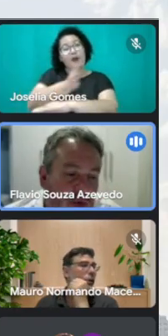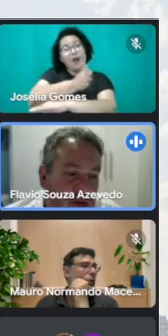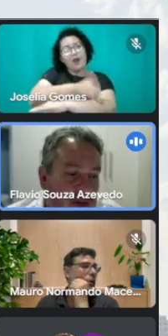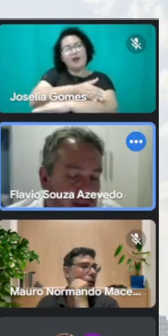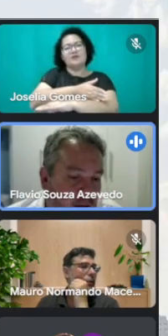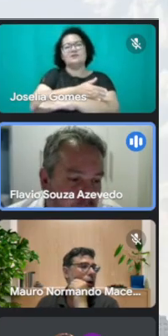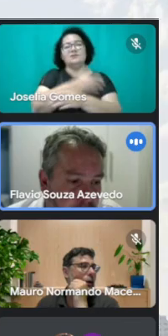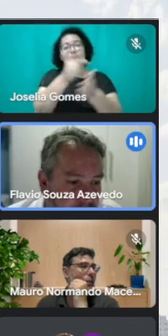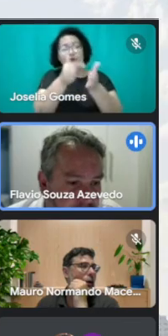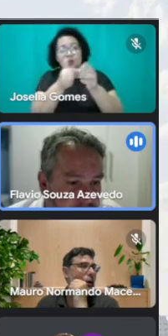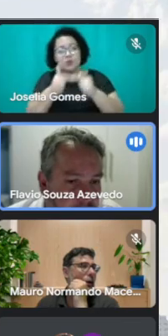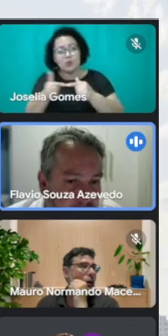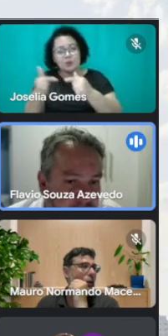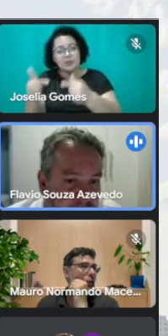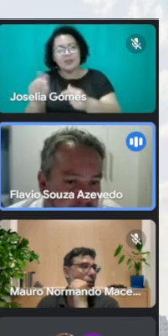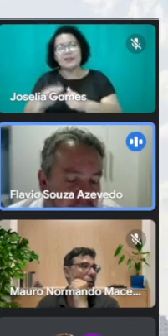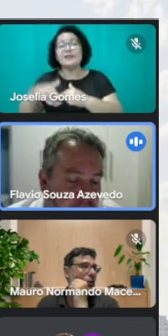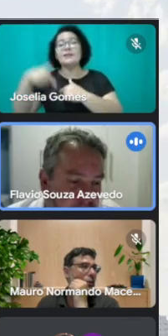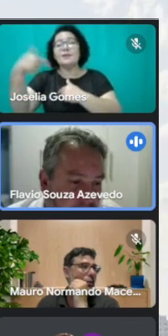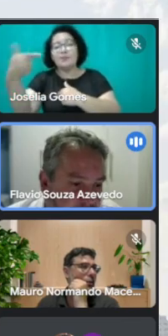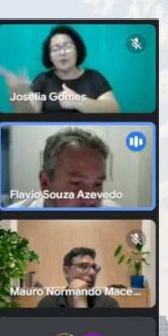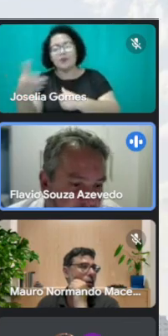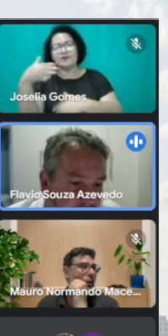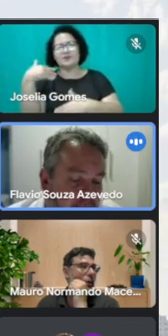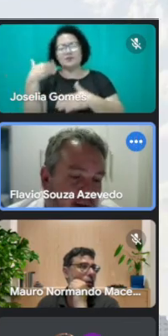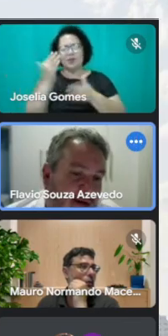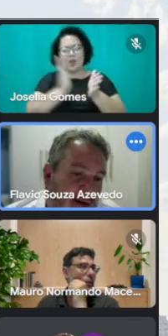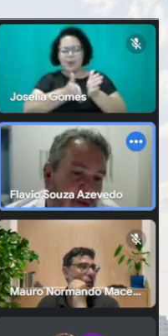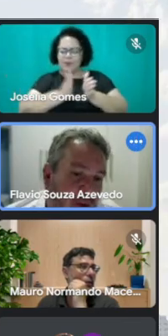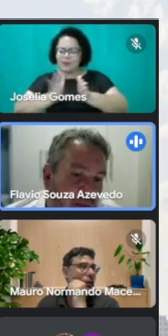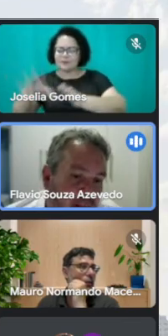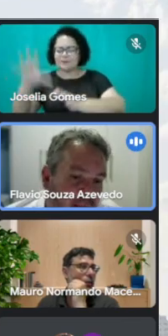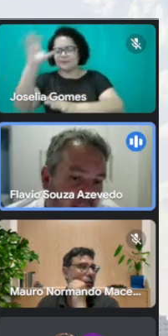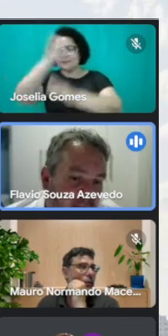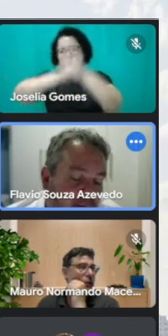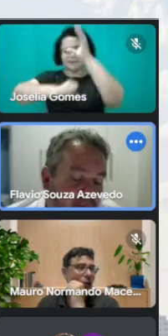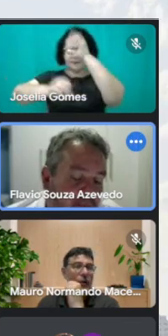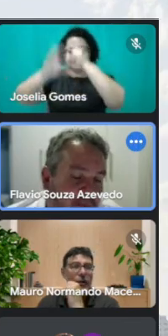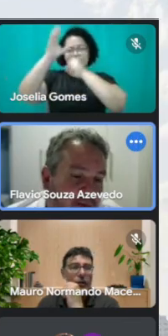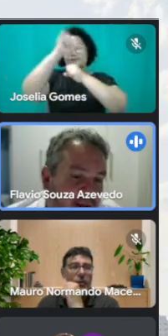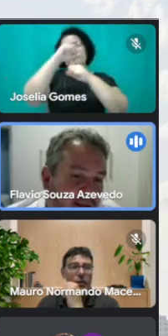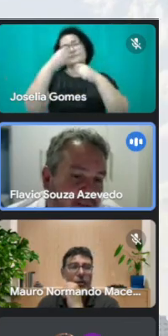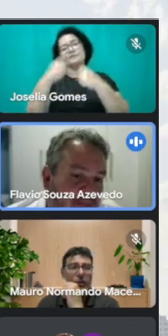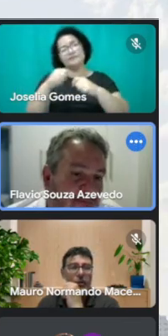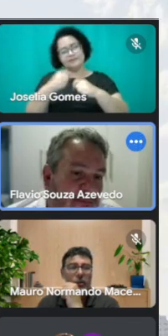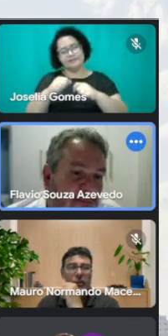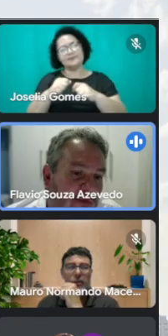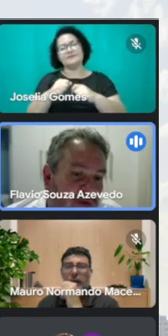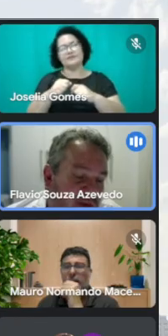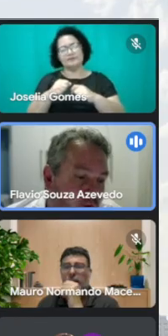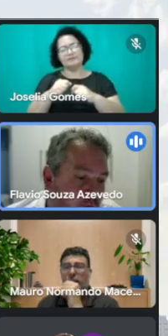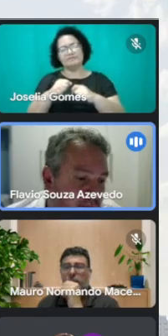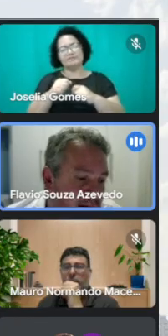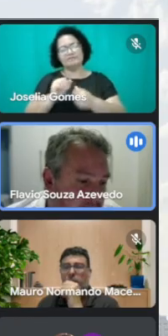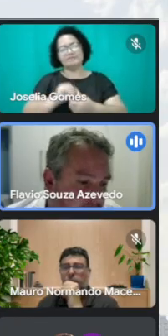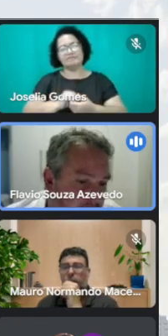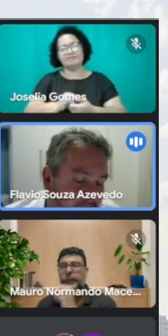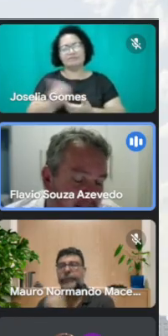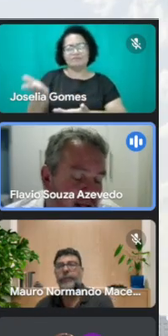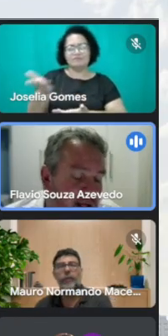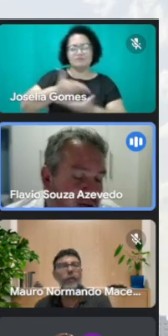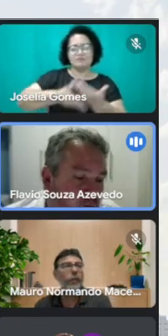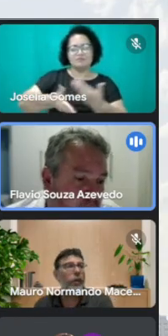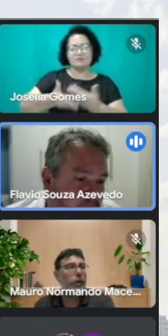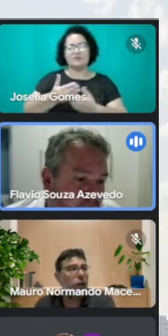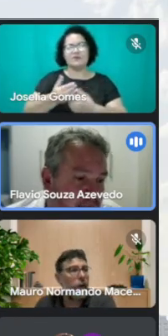e depois, é um processo de aprendizagem que precisa ser implementado e você formar líderes